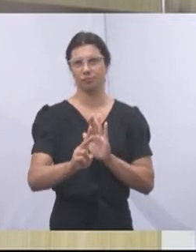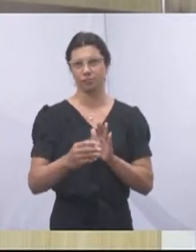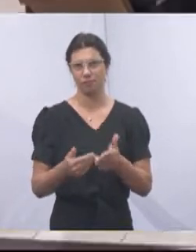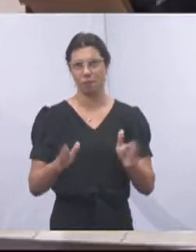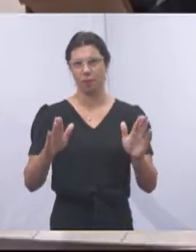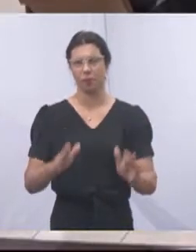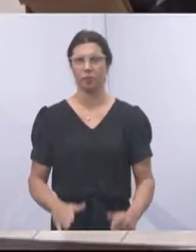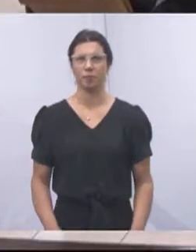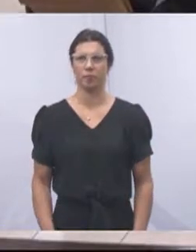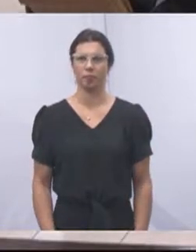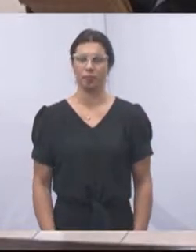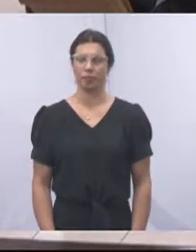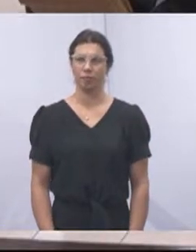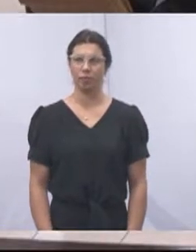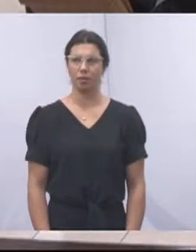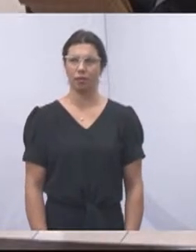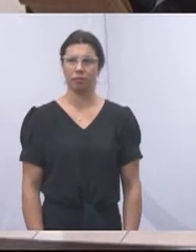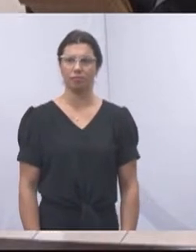apreciação.